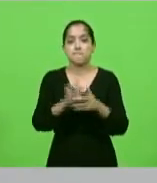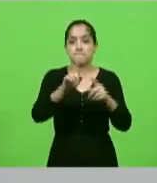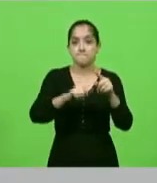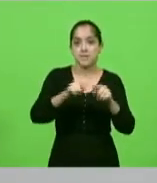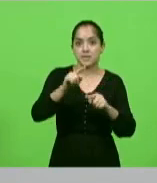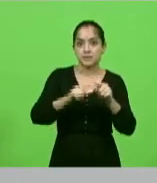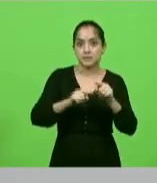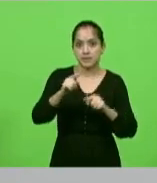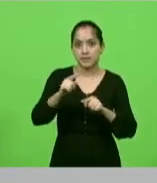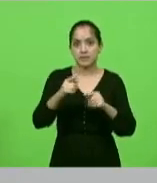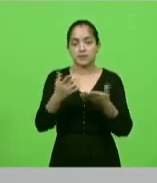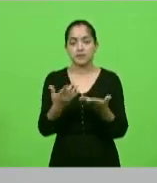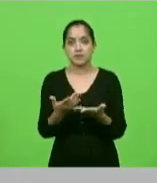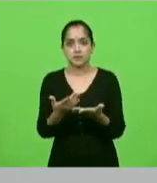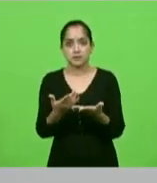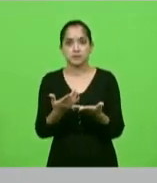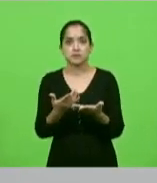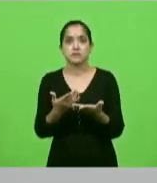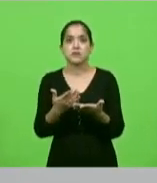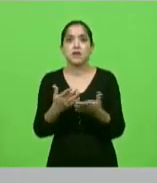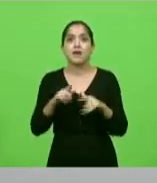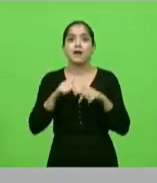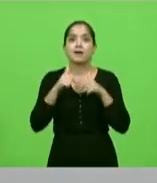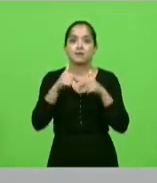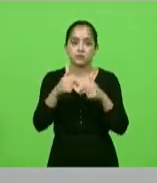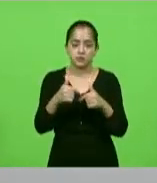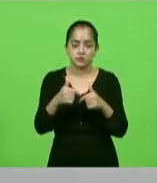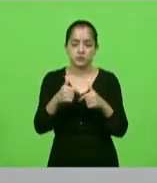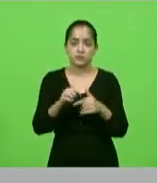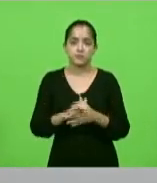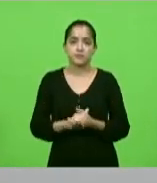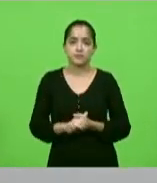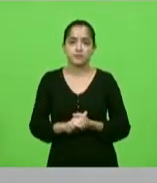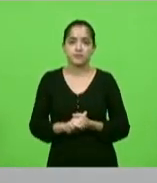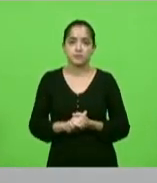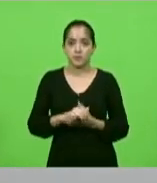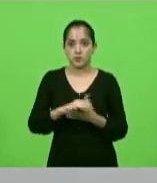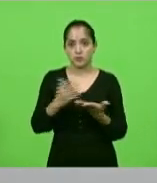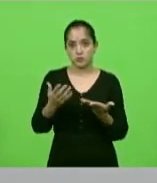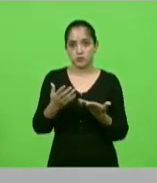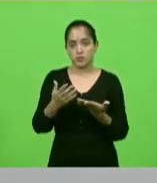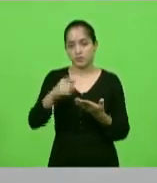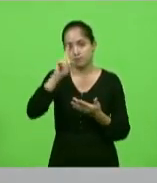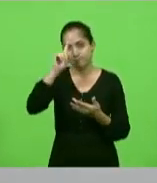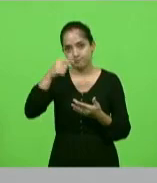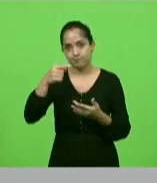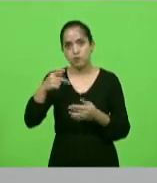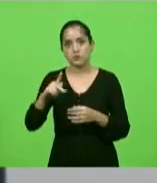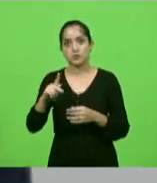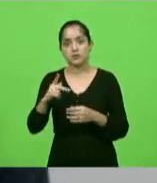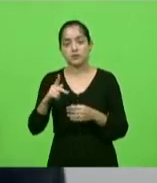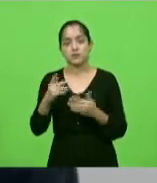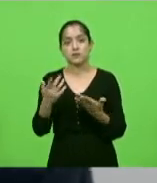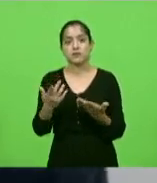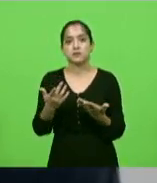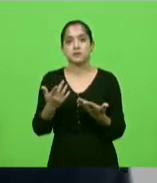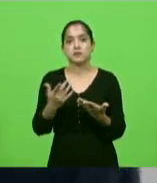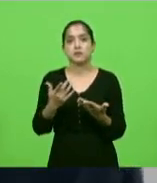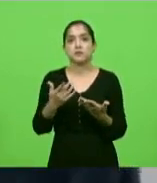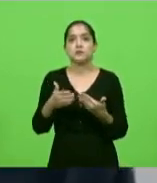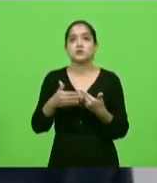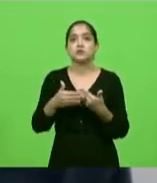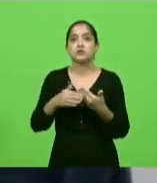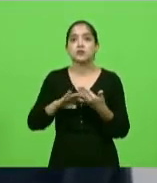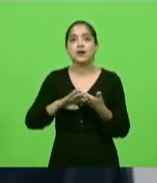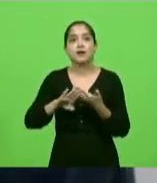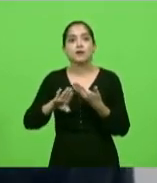materiais do injusto agindo sob suas ordens. Trato, nesse momento, assim, de afastar